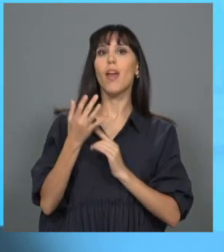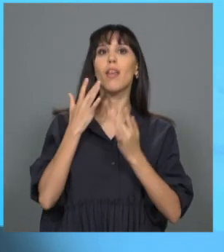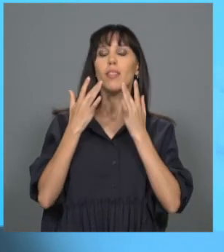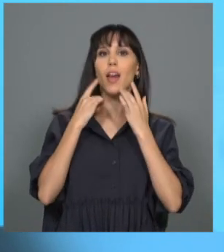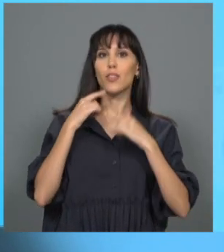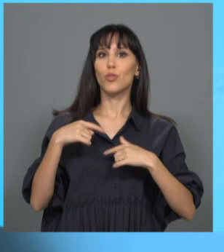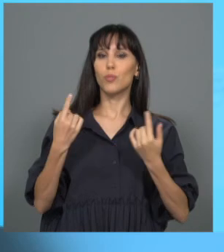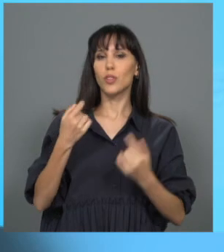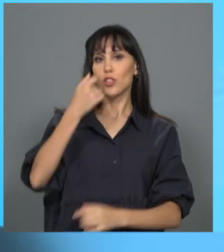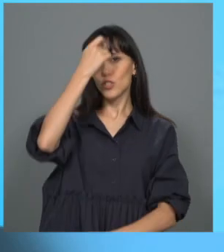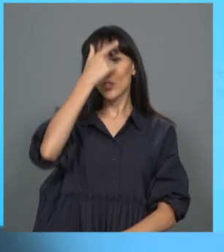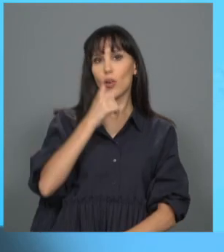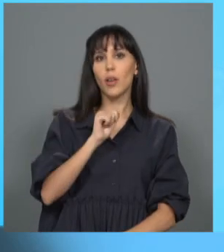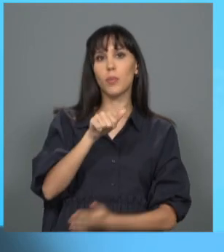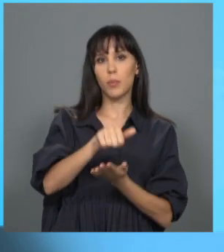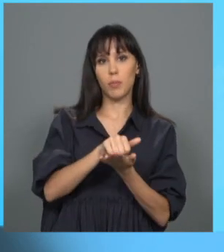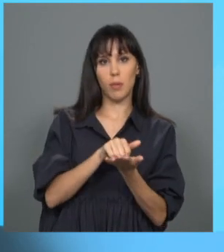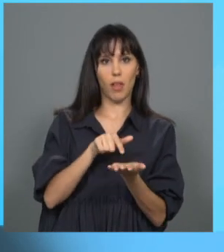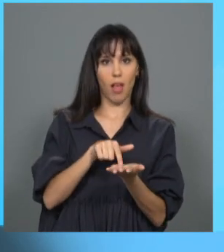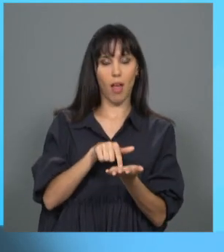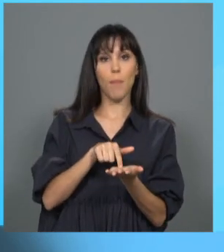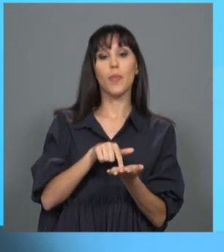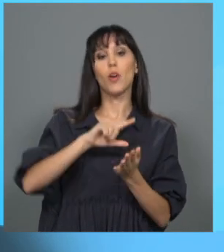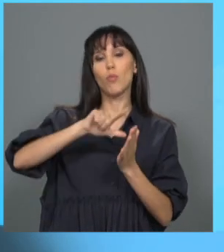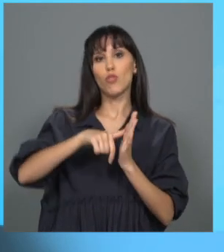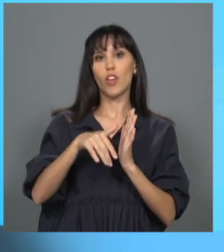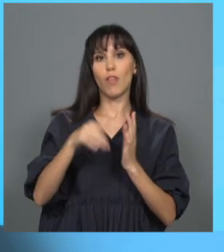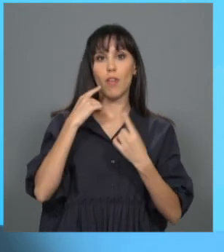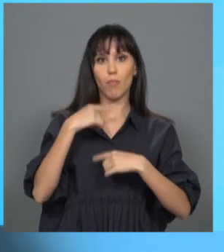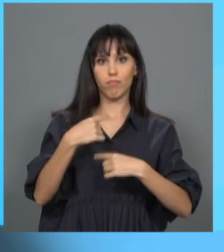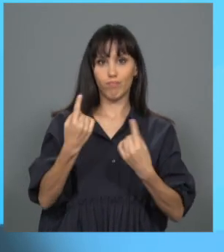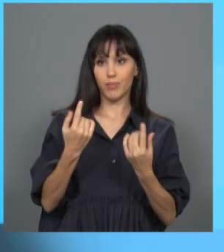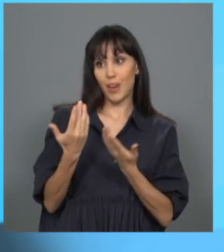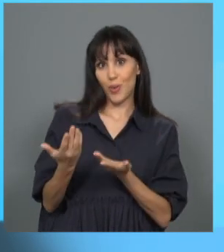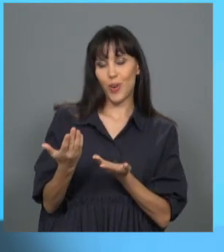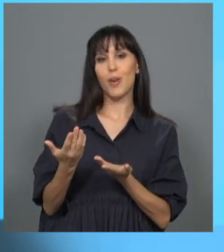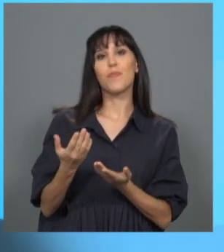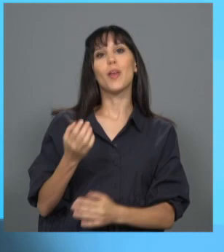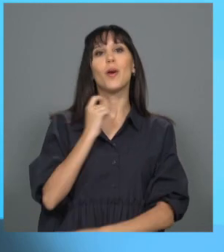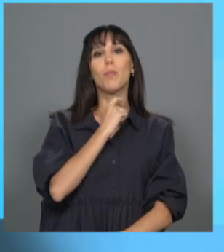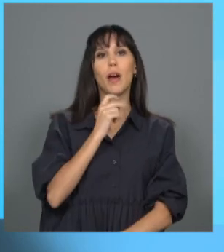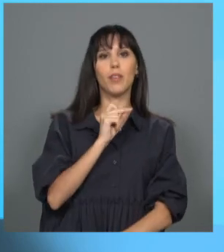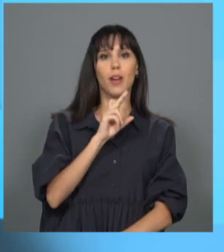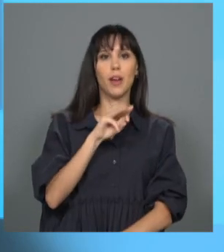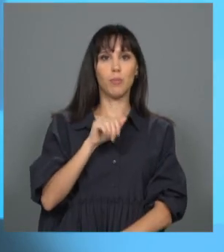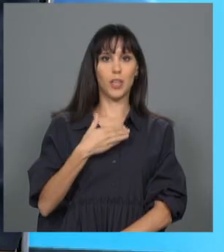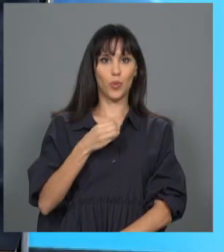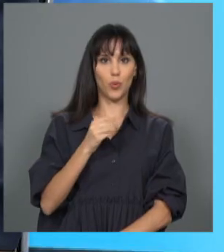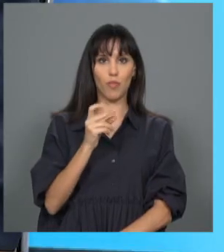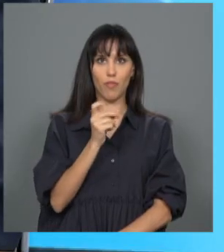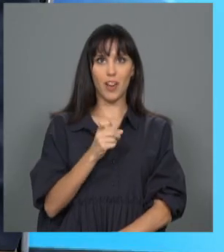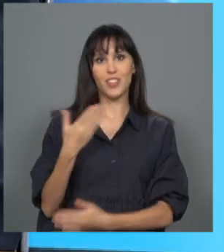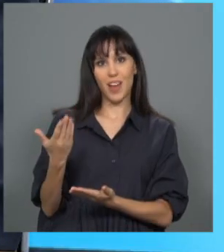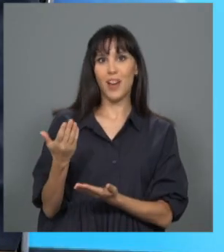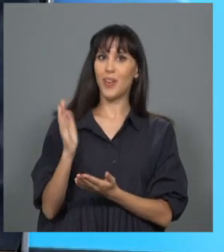das narrativas bíblicas. Um projeto que vai ser apresentado desde já pelo Padre Armindo Vaz, que está hoje connosco, e começo por cumprimentar. Boa tarde.